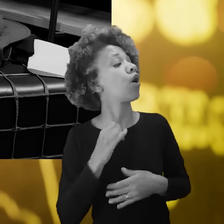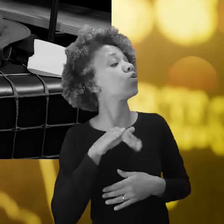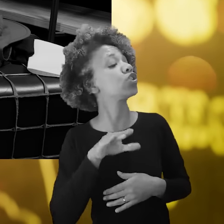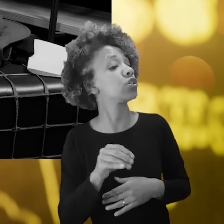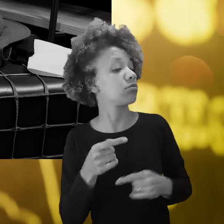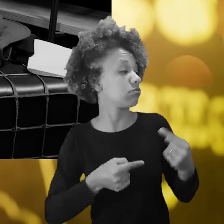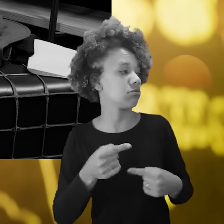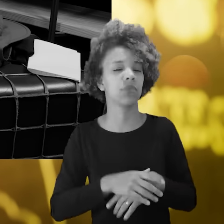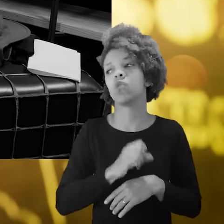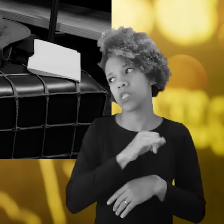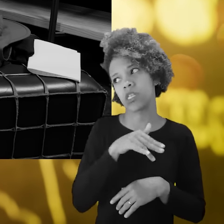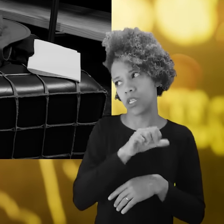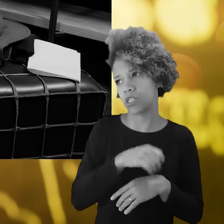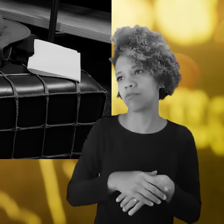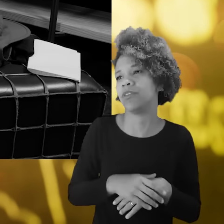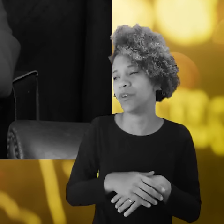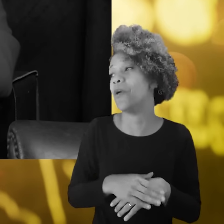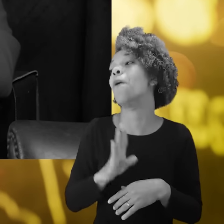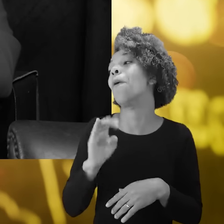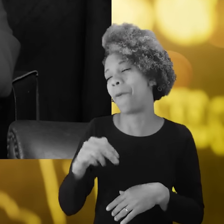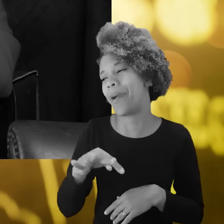que ganha isso